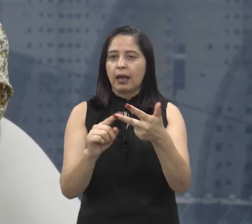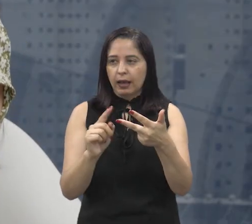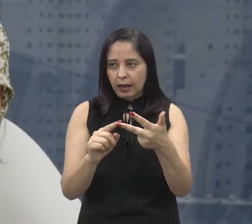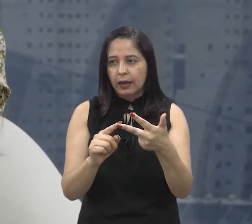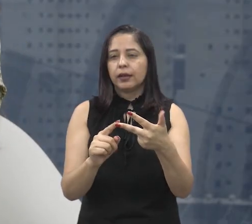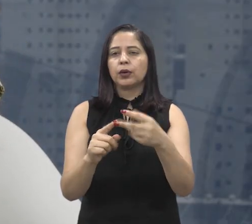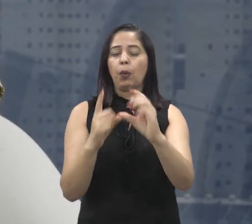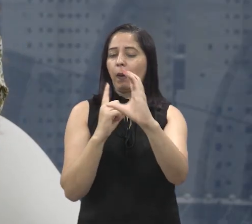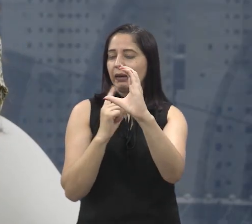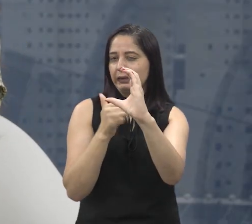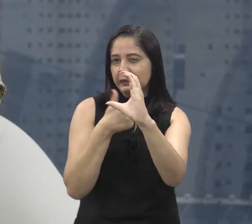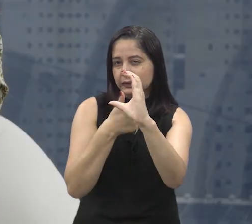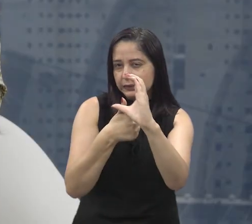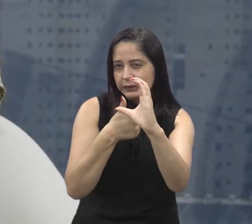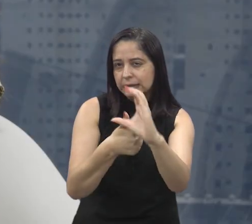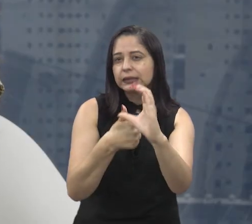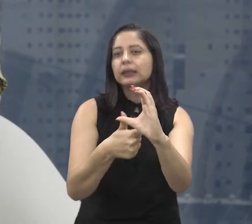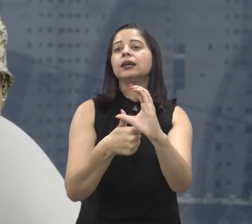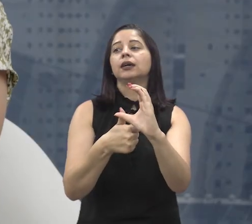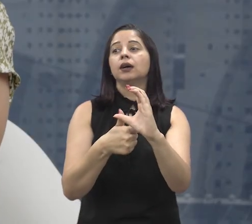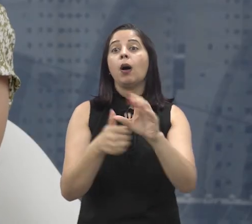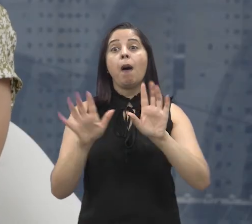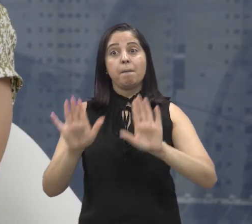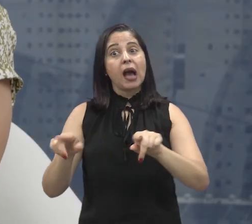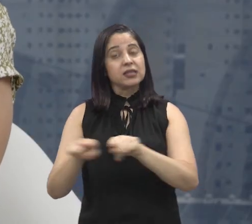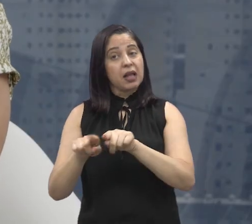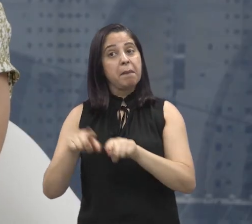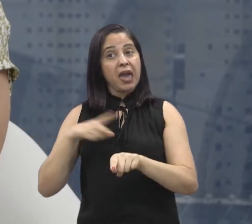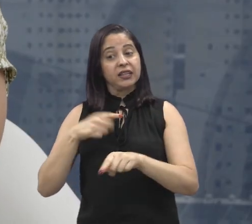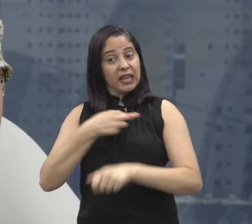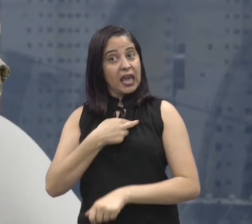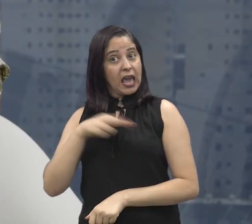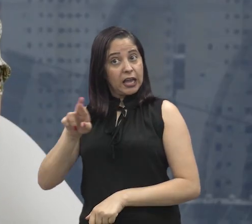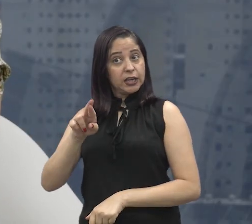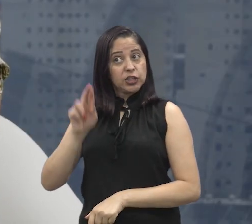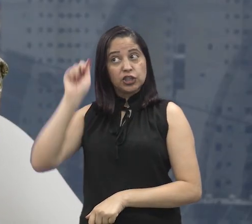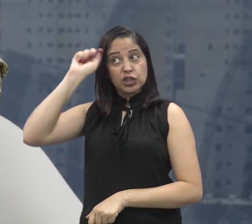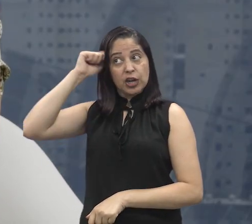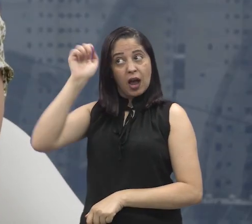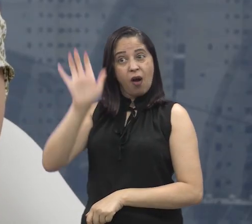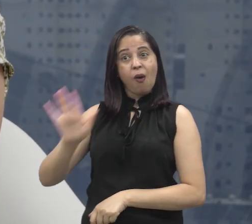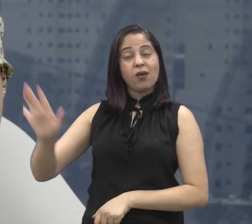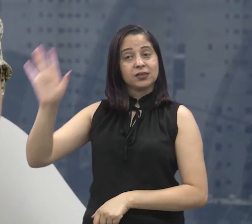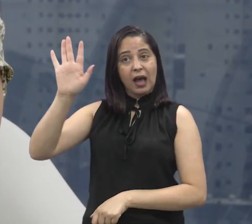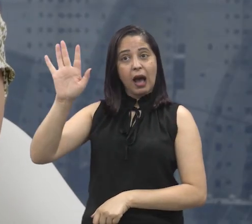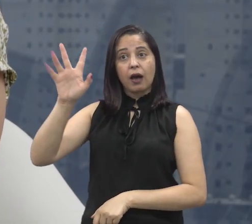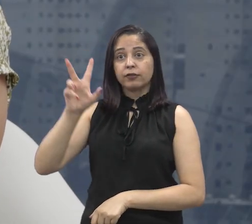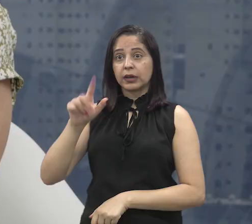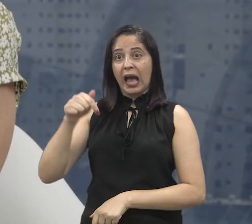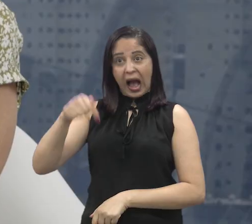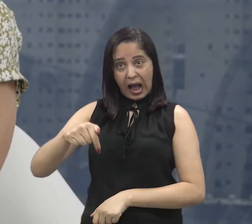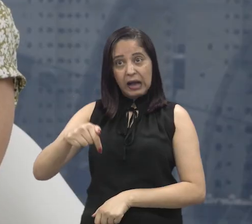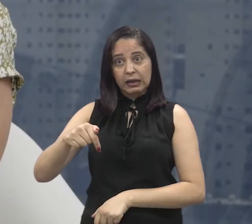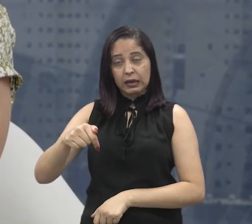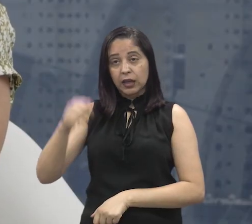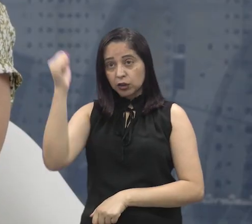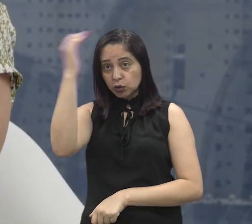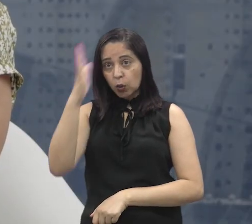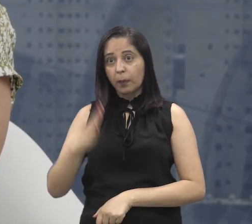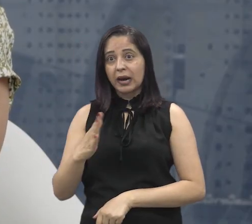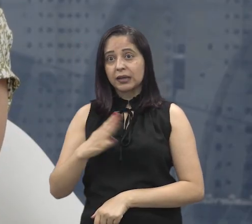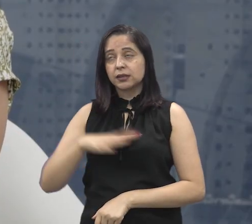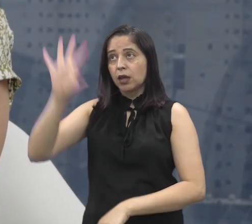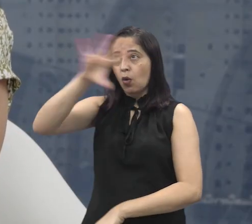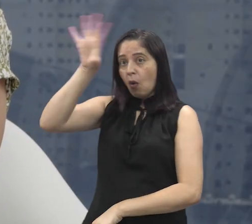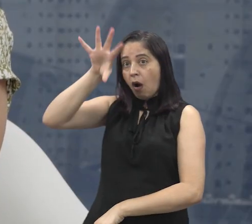cristão, né, do católico, dessas religiões, também tem as de matriz africana, que são muito fortes. O candomblé, a Umbanda,